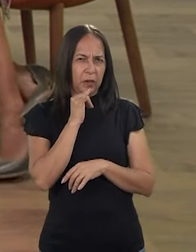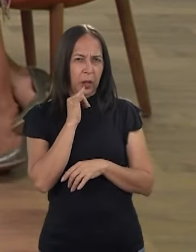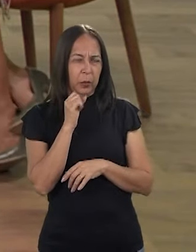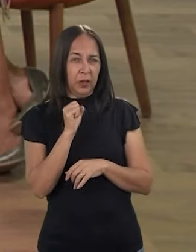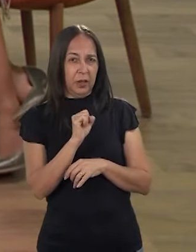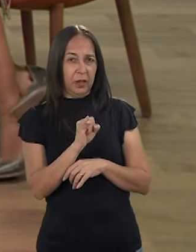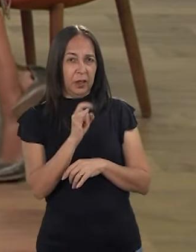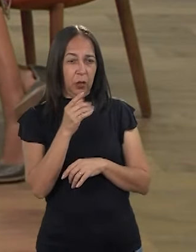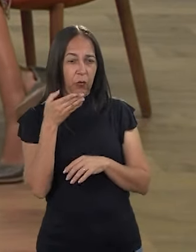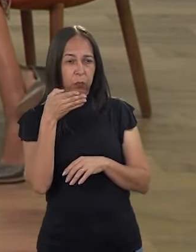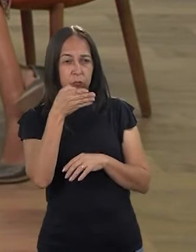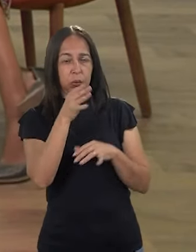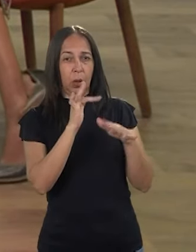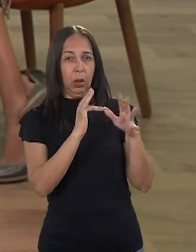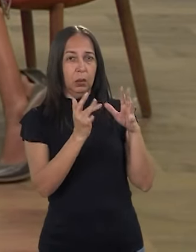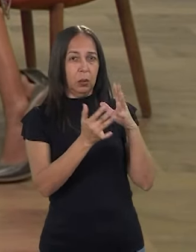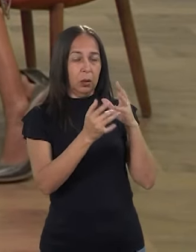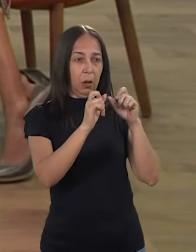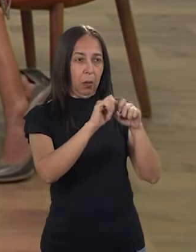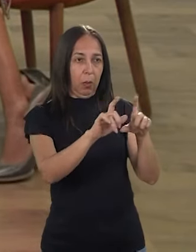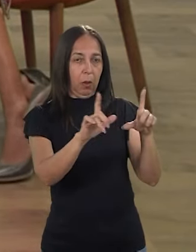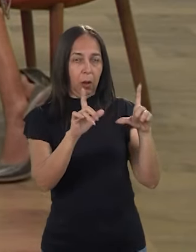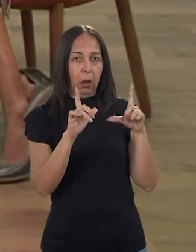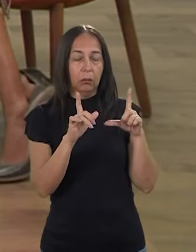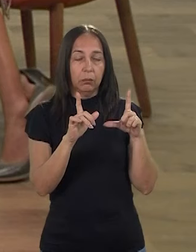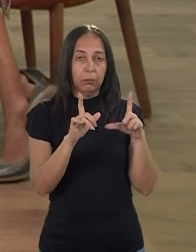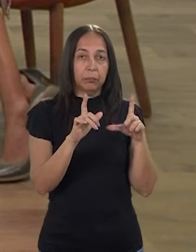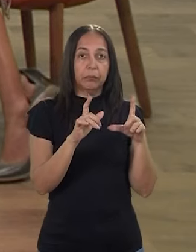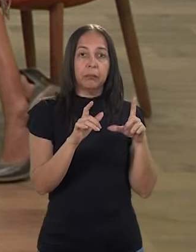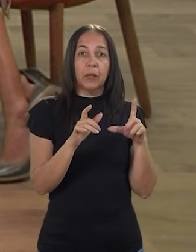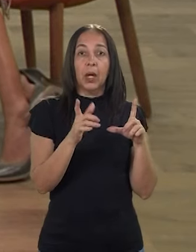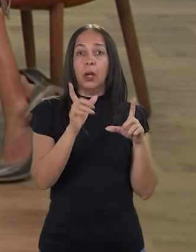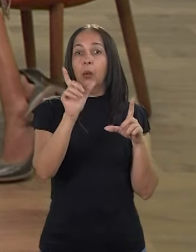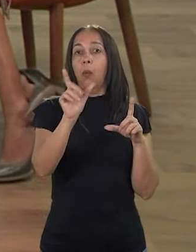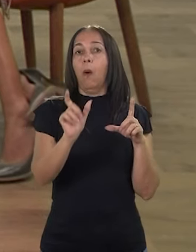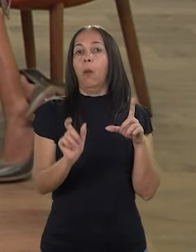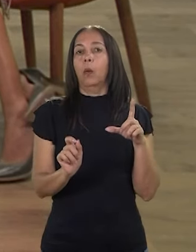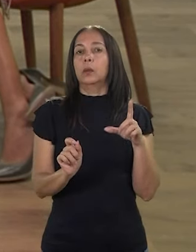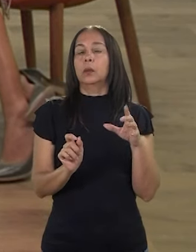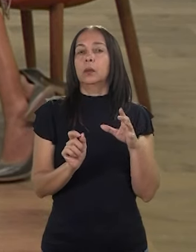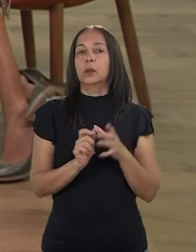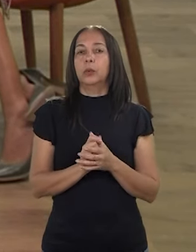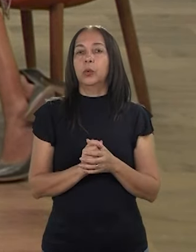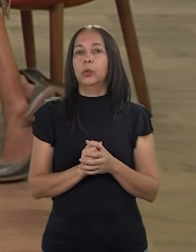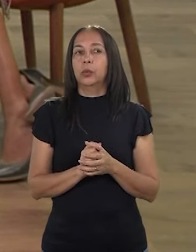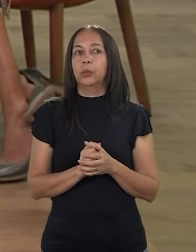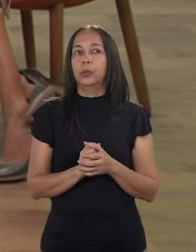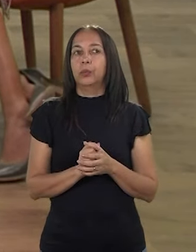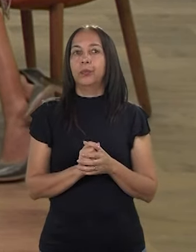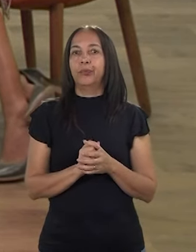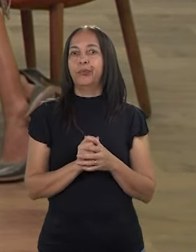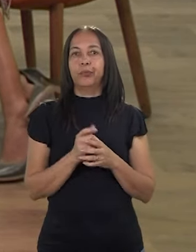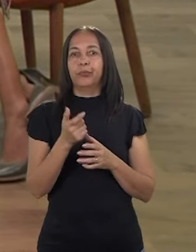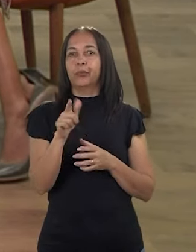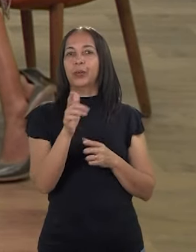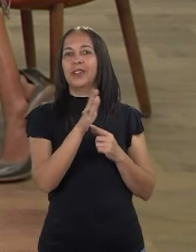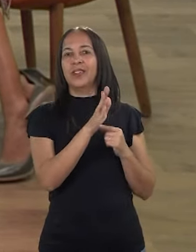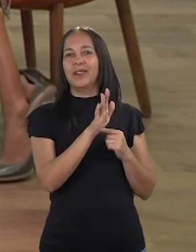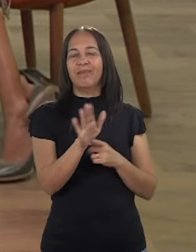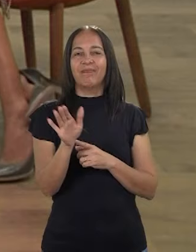por exemplo acessar um determinado rede social que não eh não o algoritmo ele não não dá